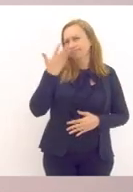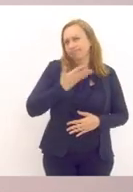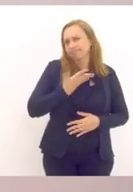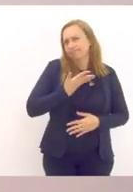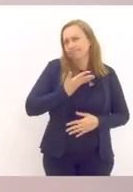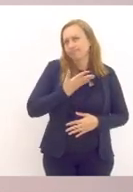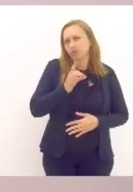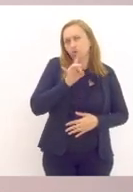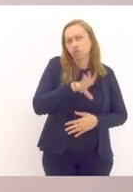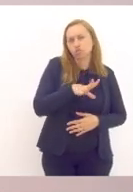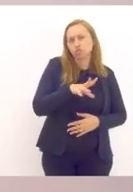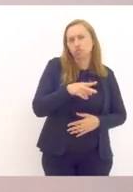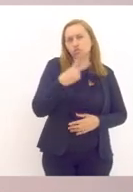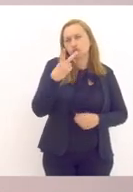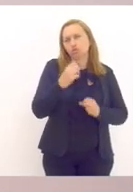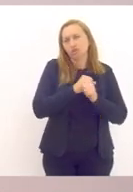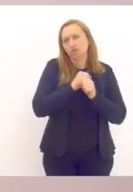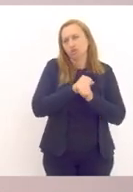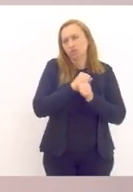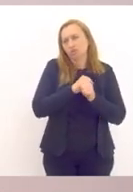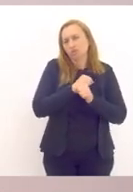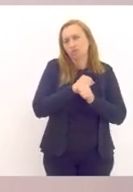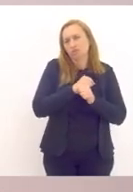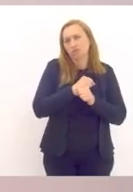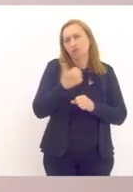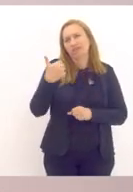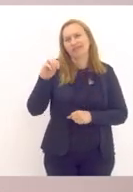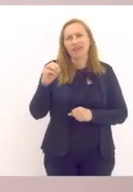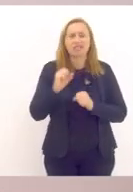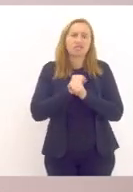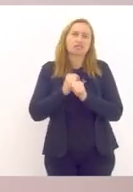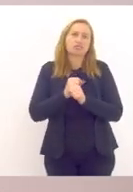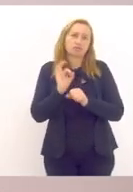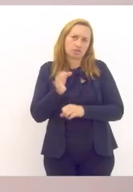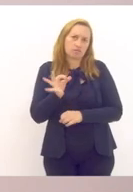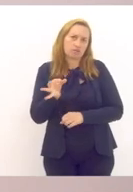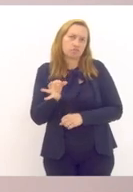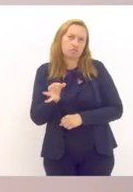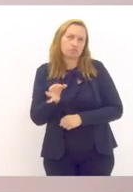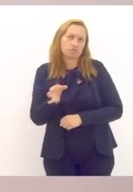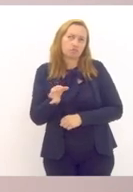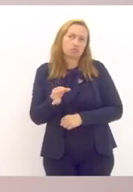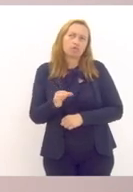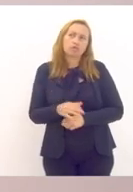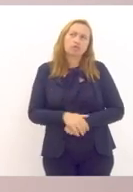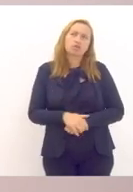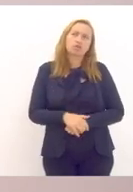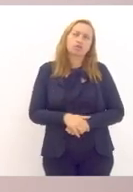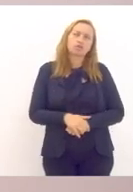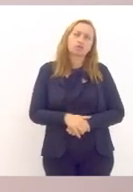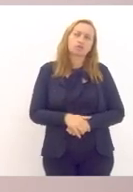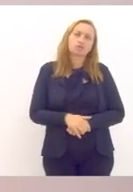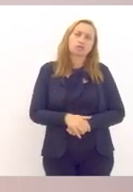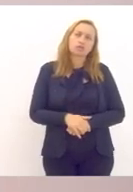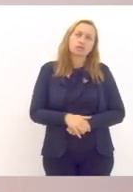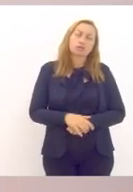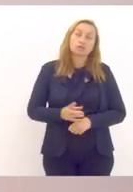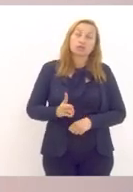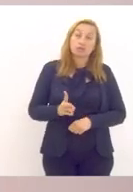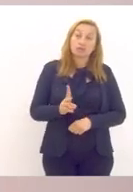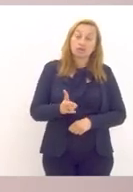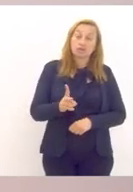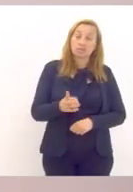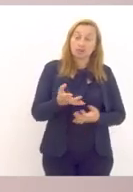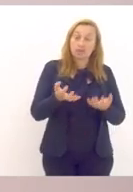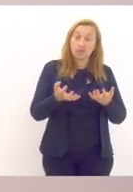tirando esses últimos 2 anos, nos últimos 10, praticamente, onde nós estávamos sempre tentando sobreviver.